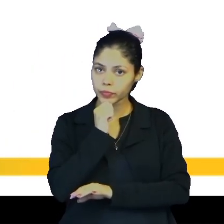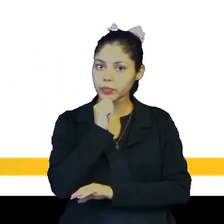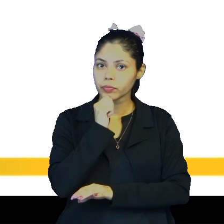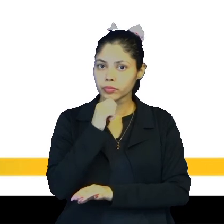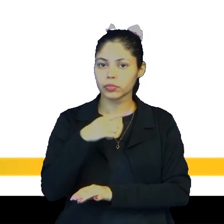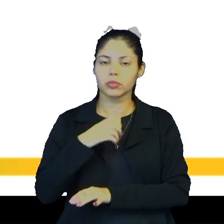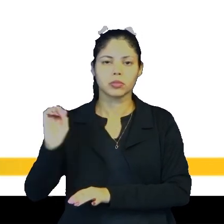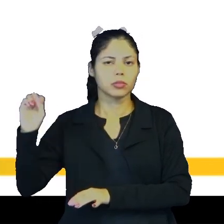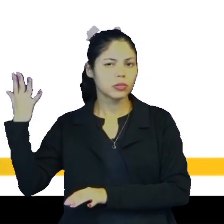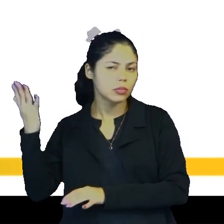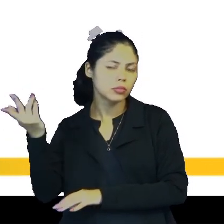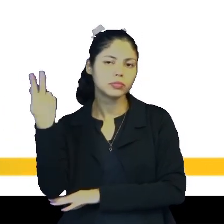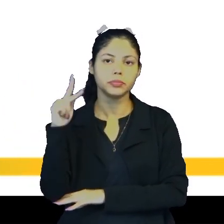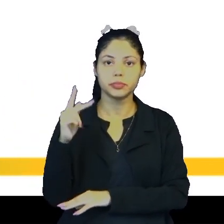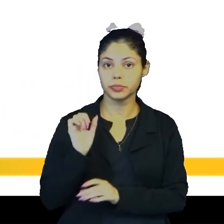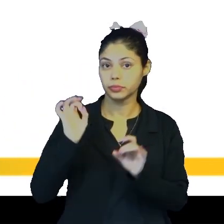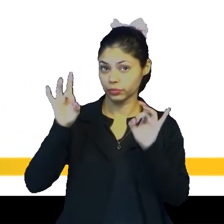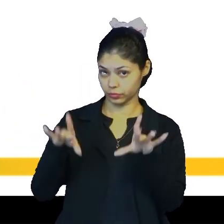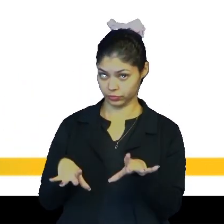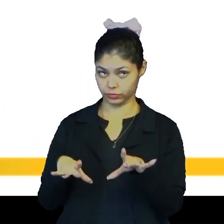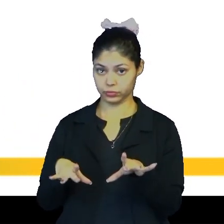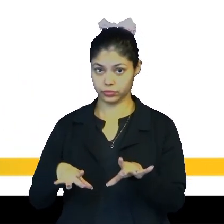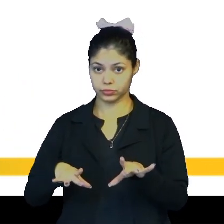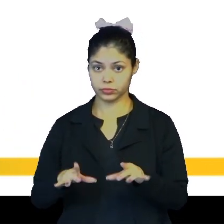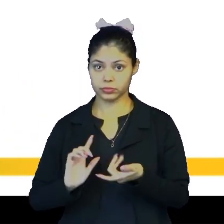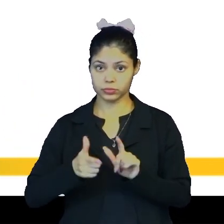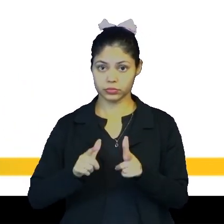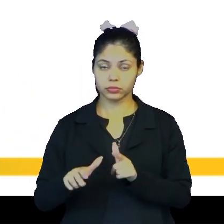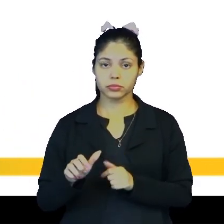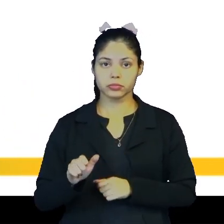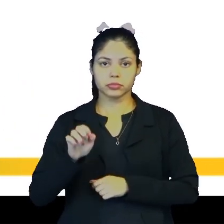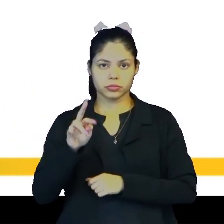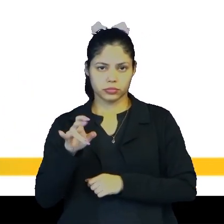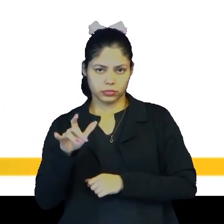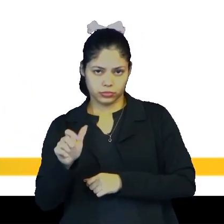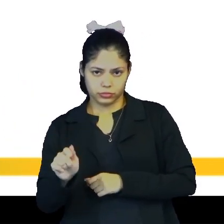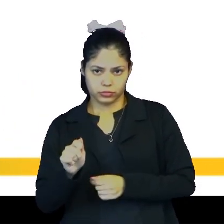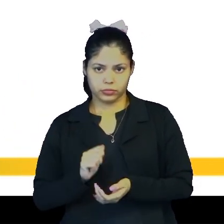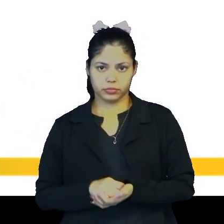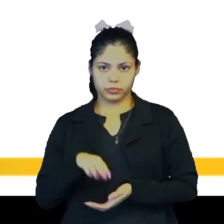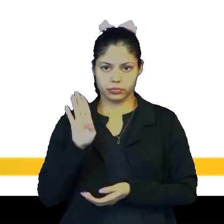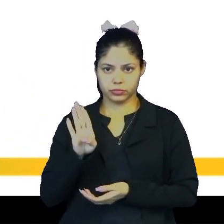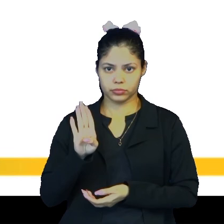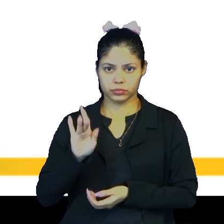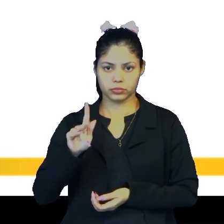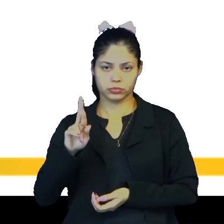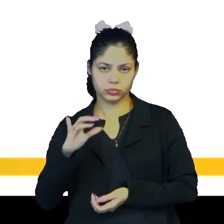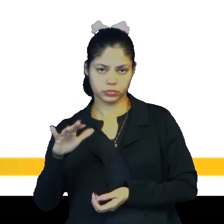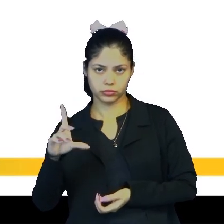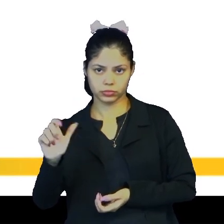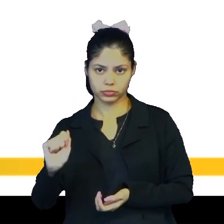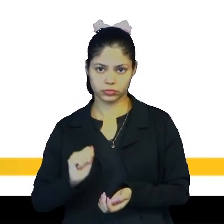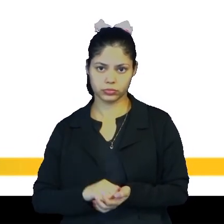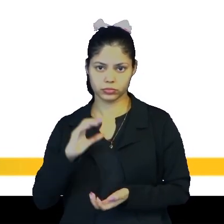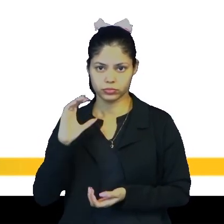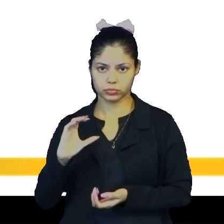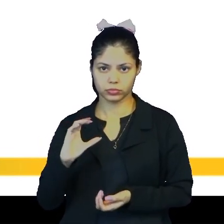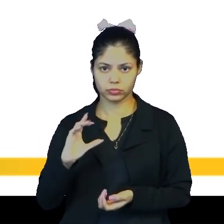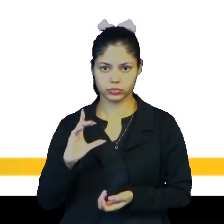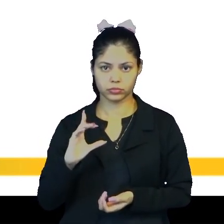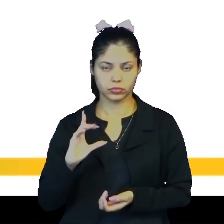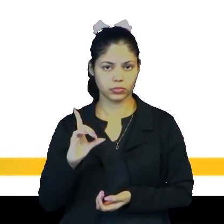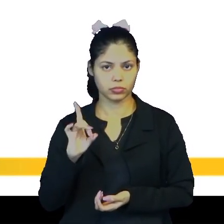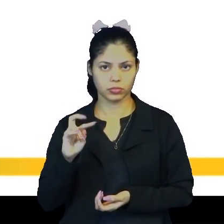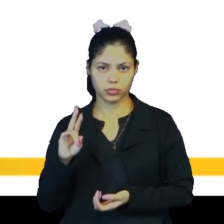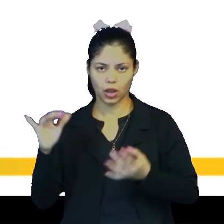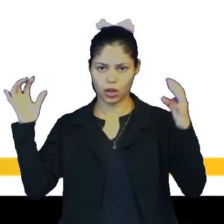travessia teria ocorrido no período da última, letra A, estiagem, B, glaciação, C,